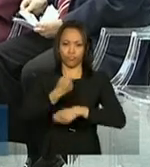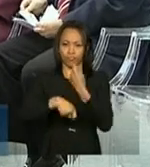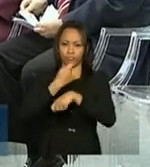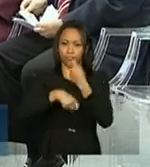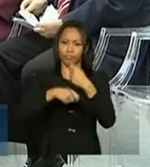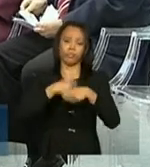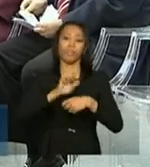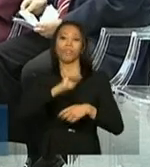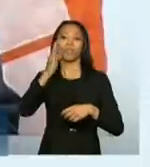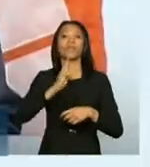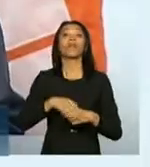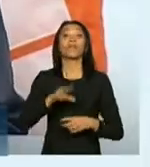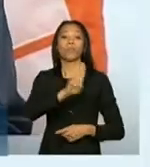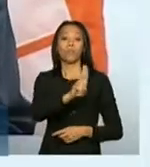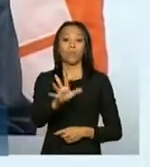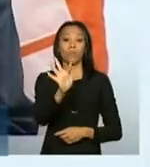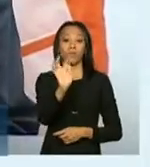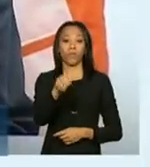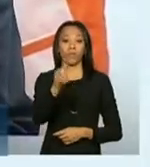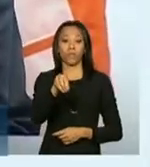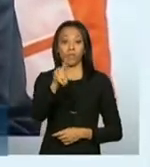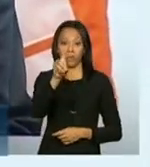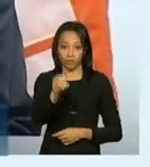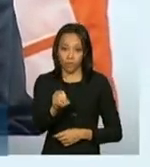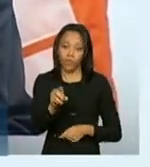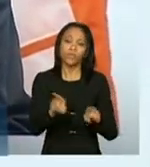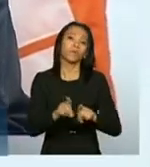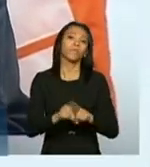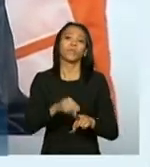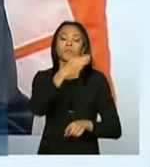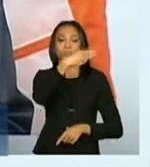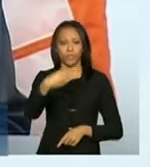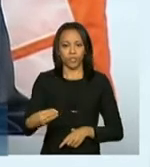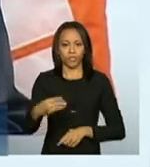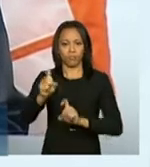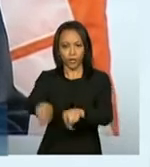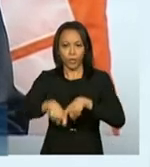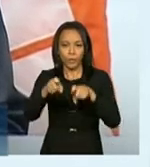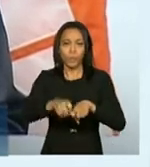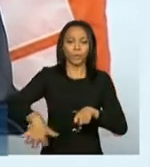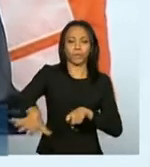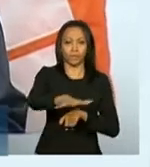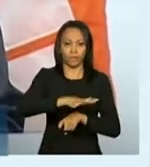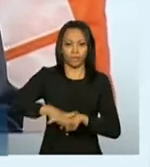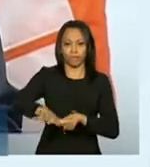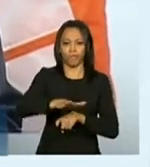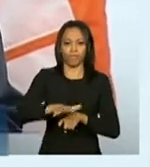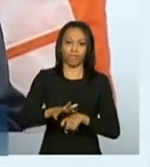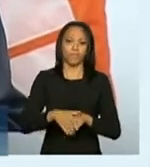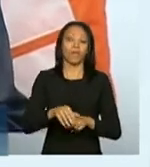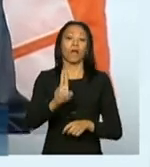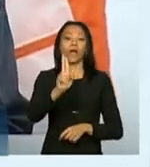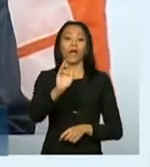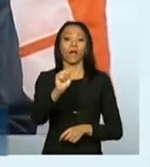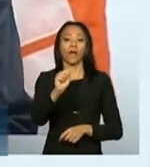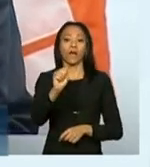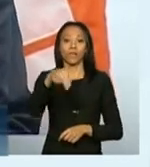Exterior, Fernando Pimentel, ministro de Estado da Agricultura, Pecuária e Abastecimento, Antônio